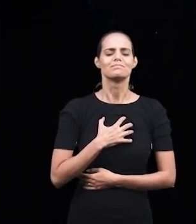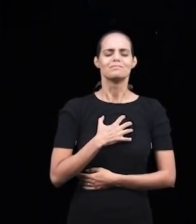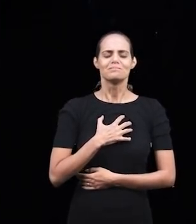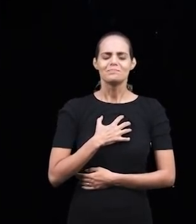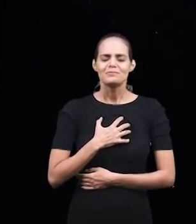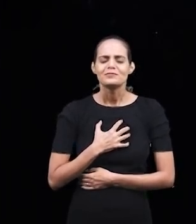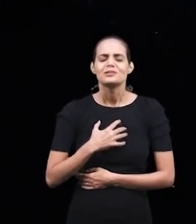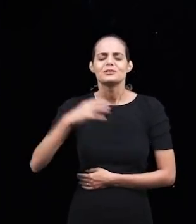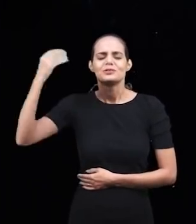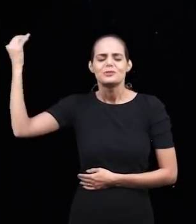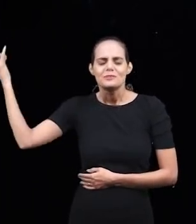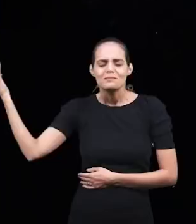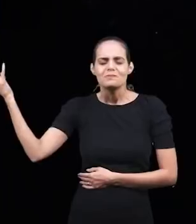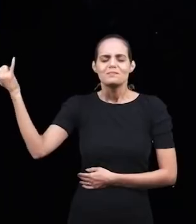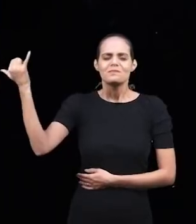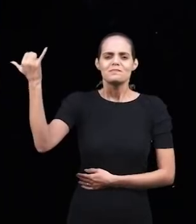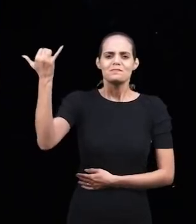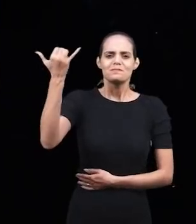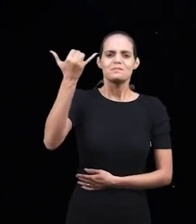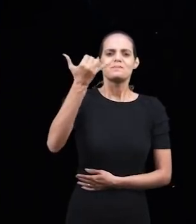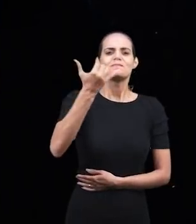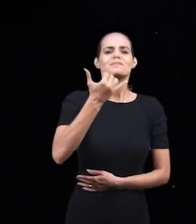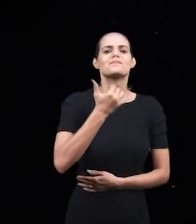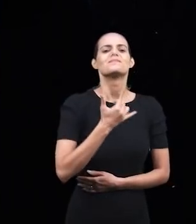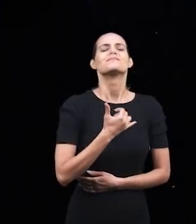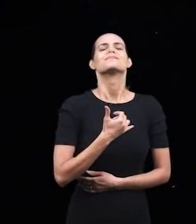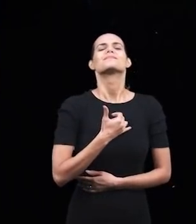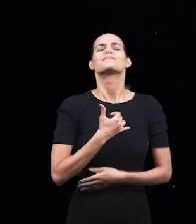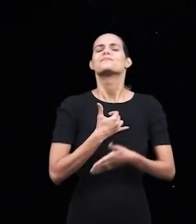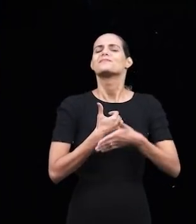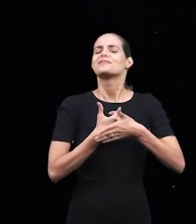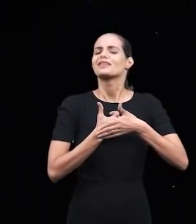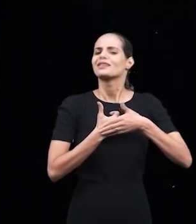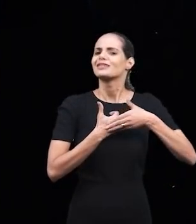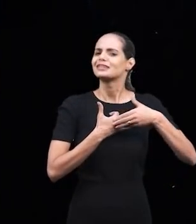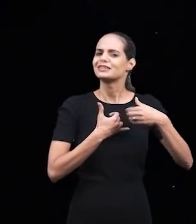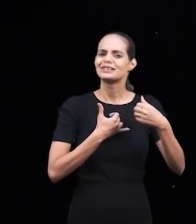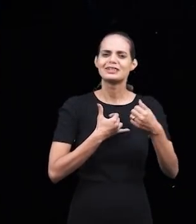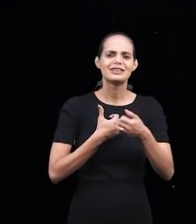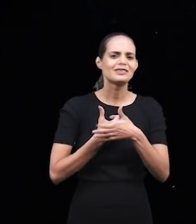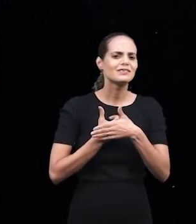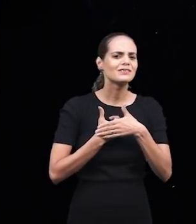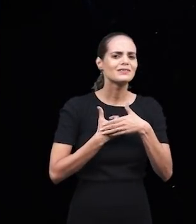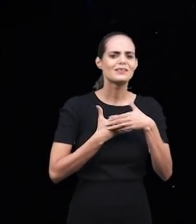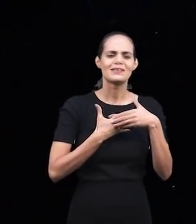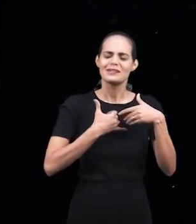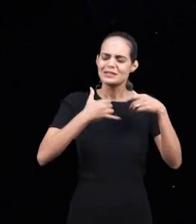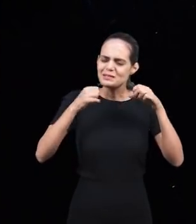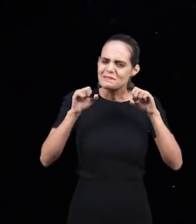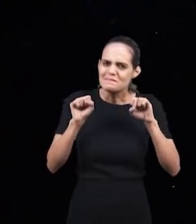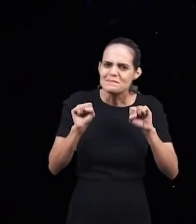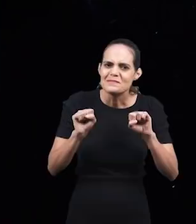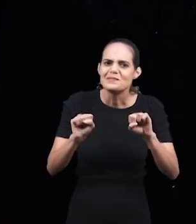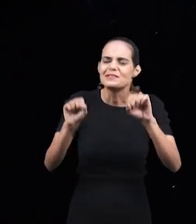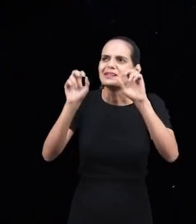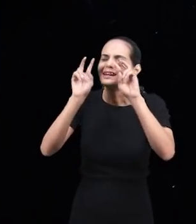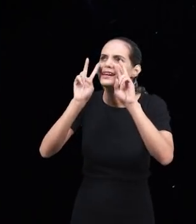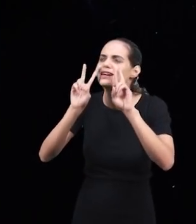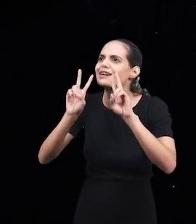podemos ouvir sua doce voz, podemos